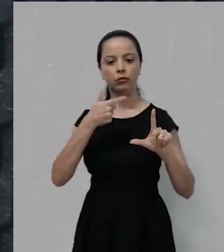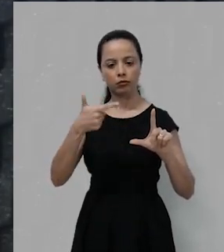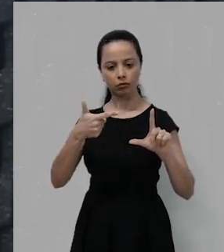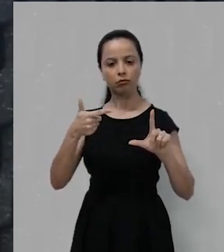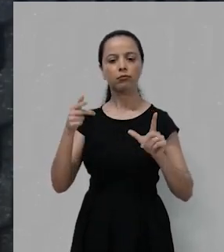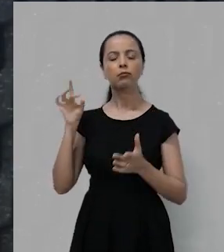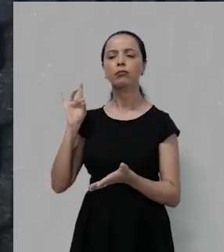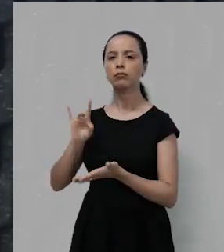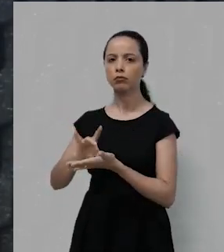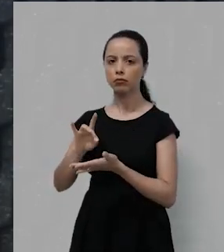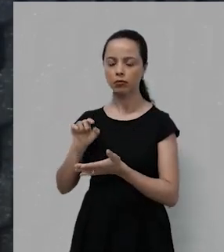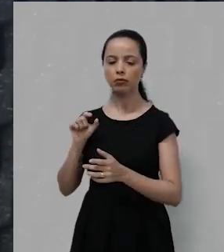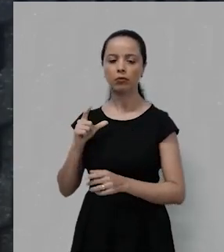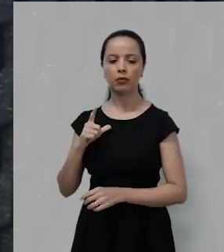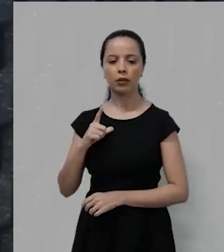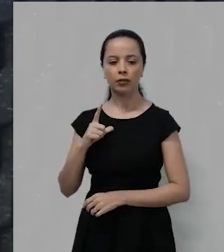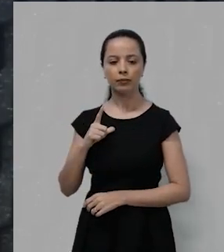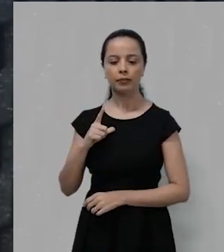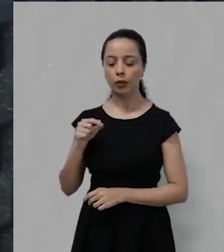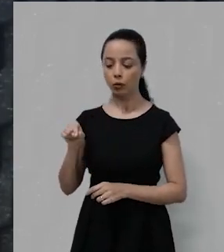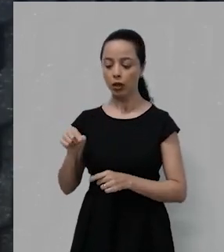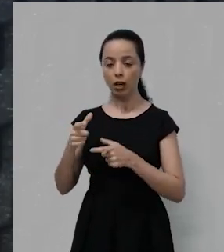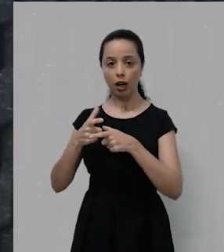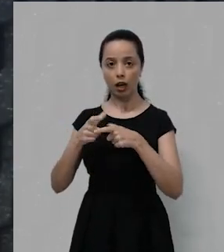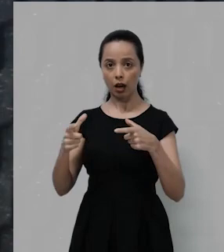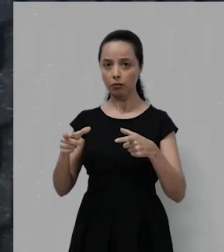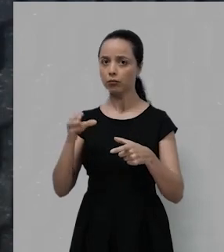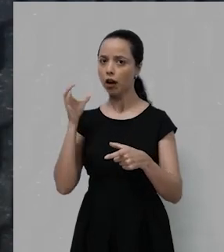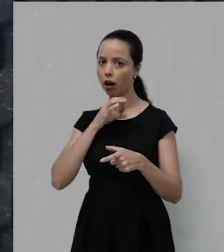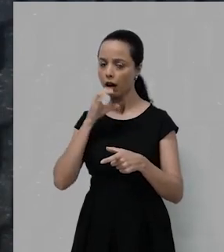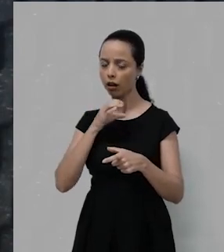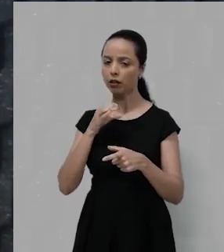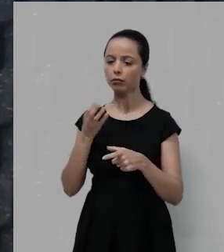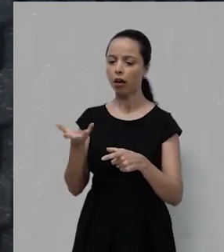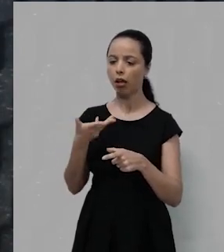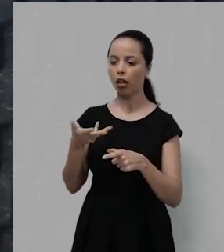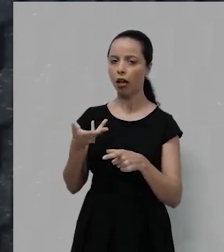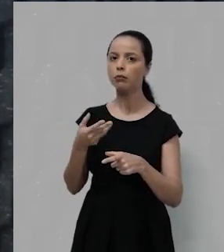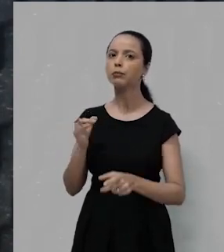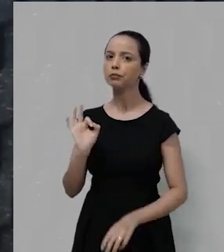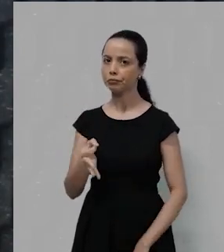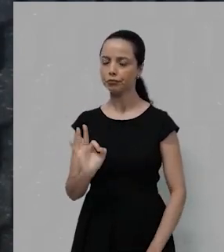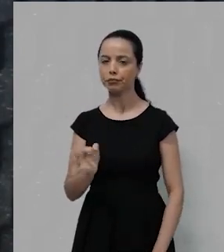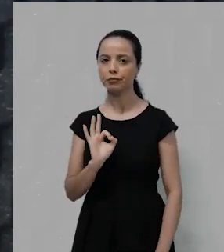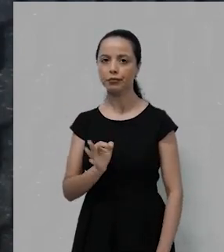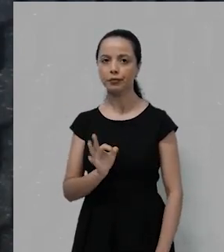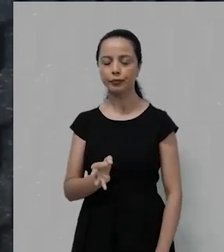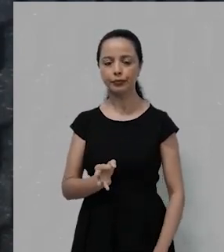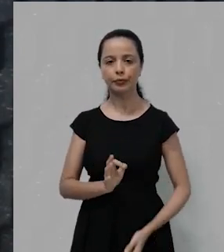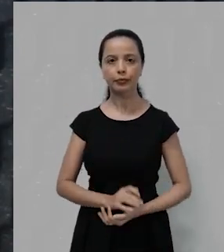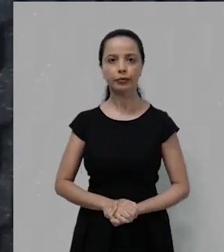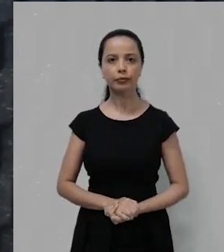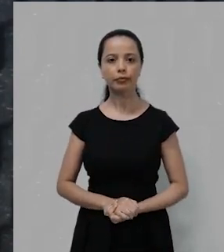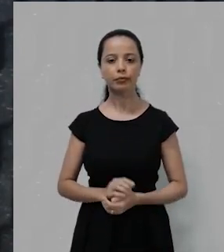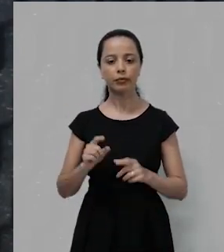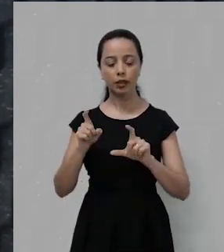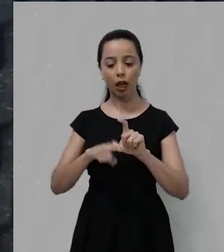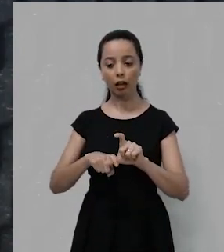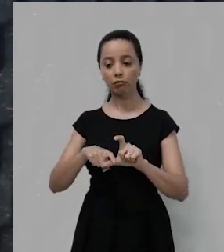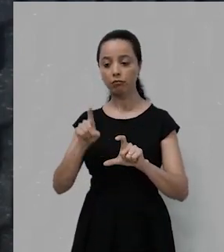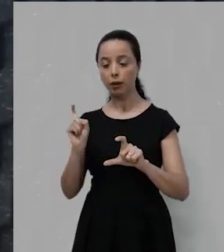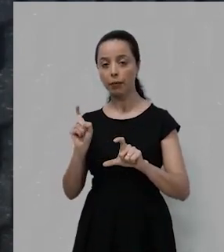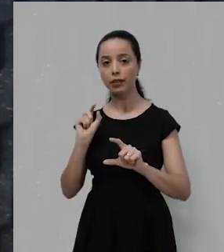da população é geralmente rápido. Tá certo, ó, geralmente é um crescimento rápido, pois independe